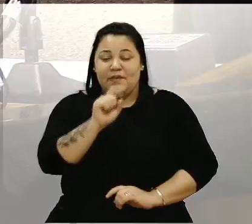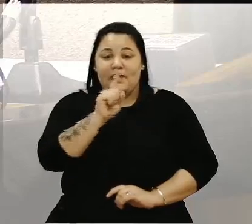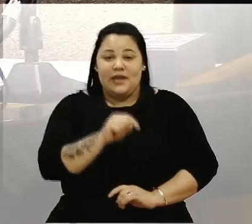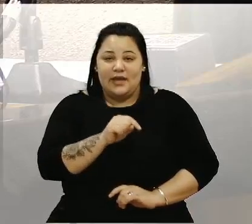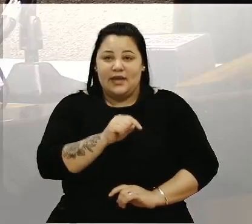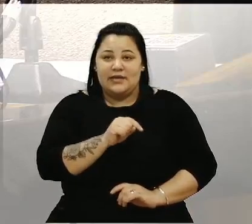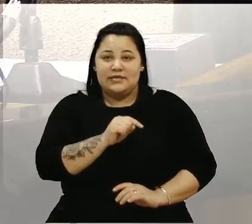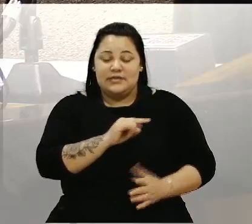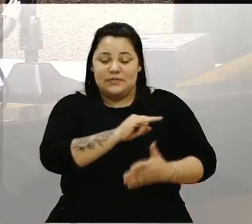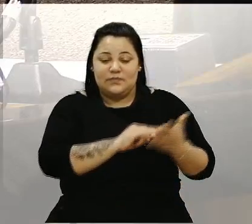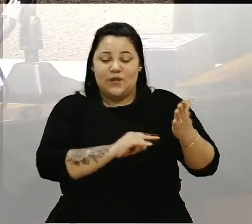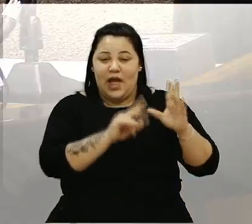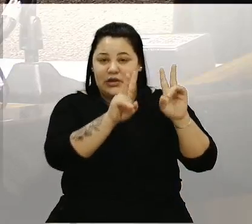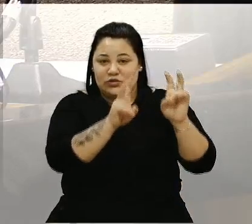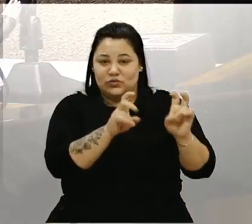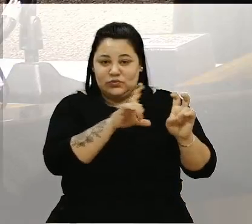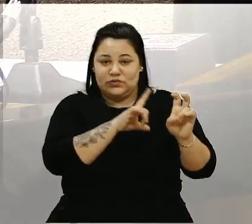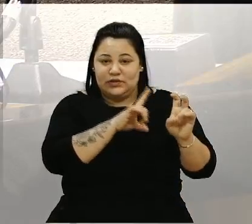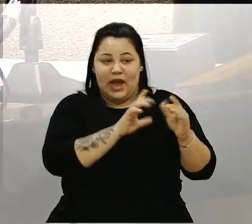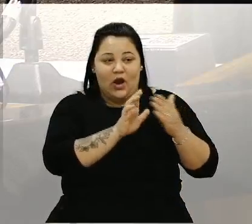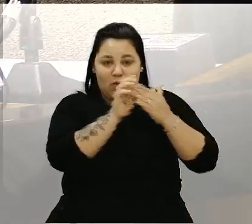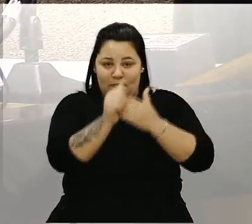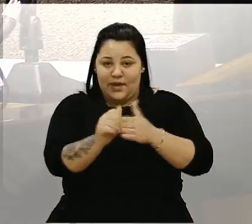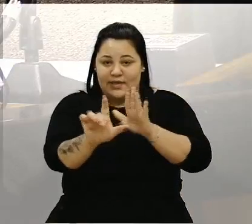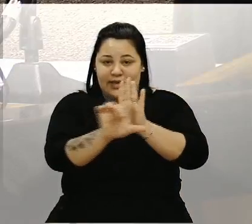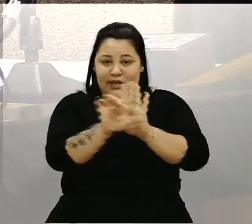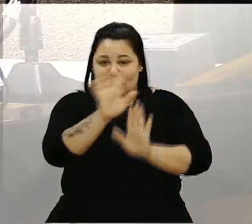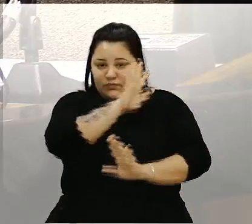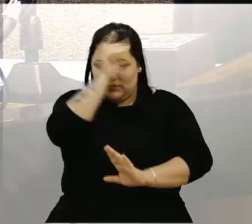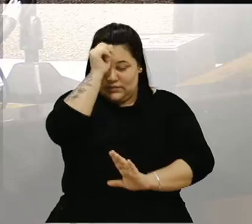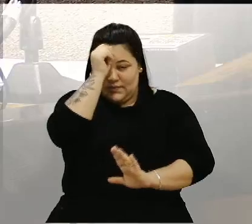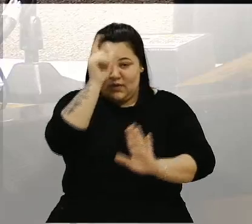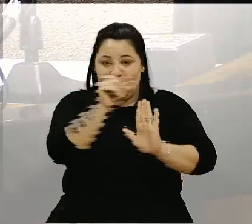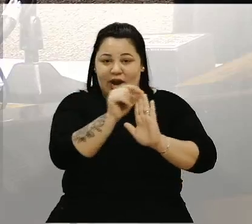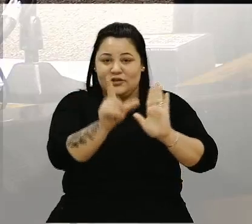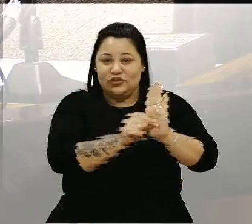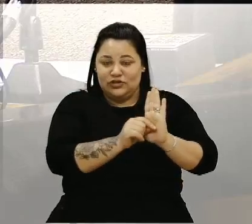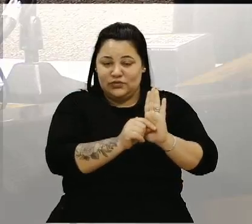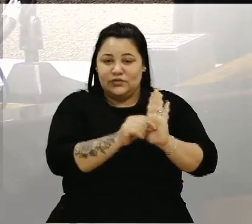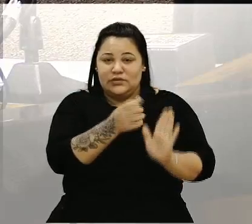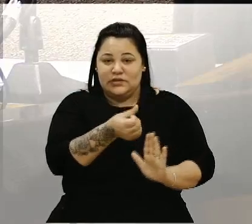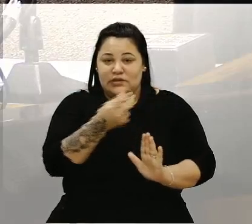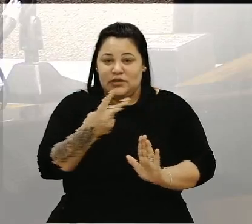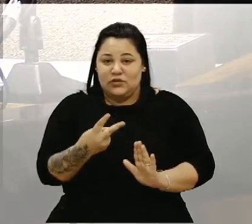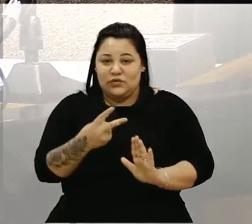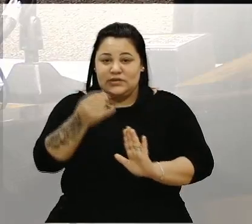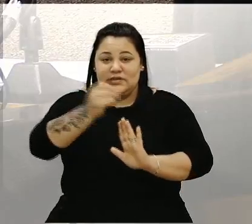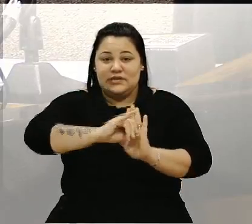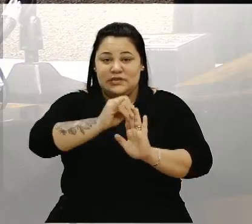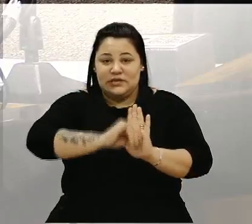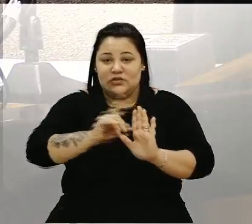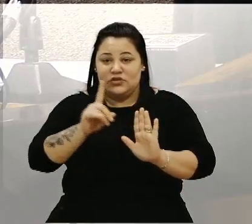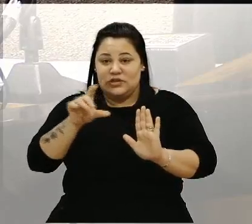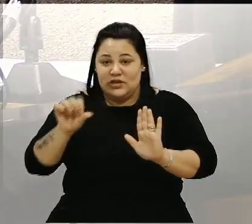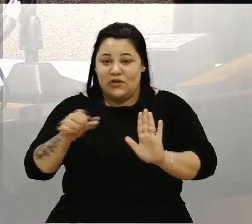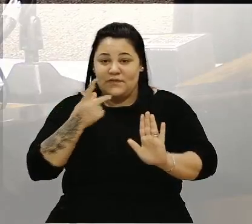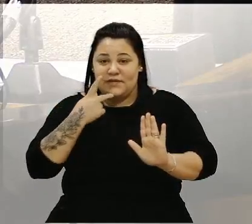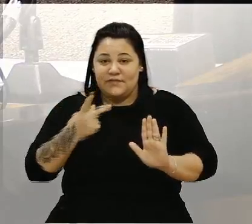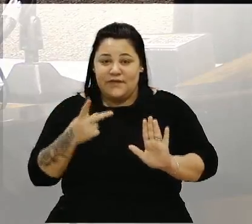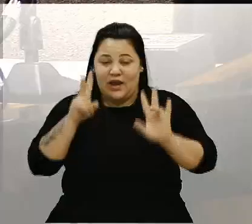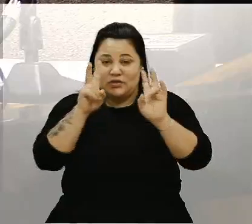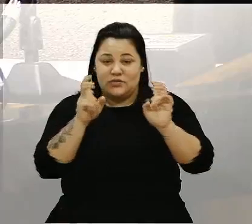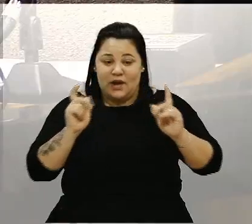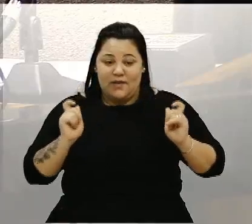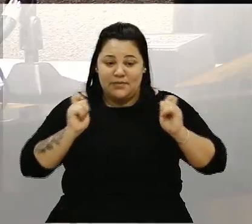encontra previsão na Lei Orgânica Municipal, artigo 62, inciso 19, que dispõe ser de